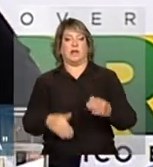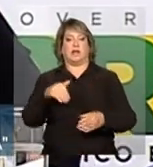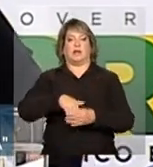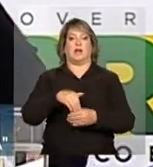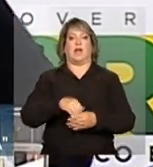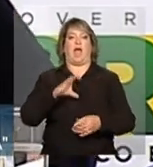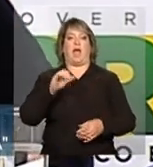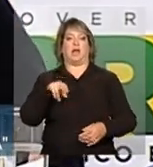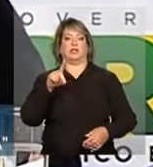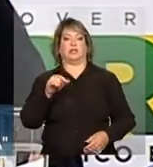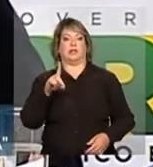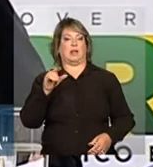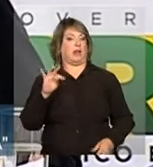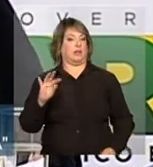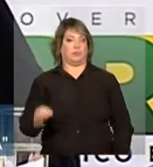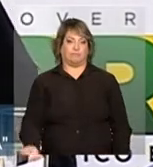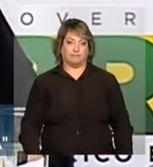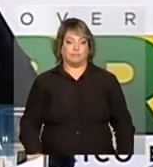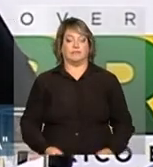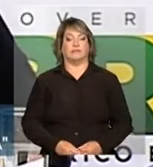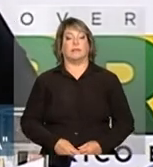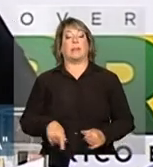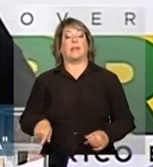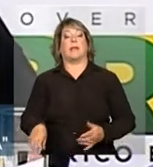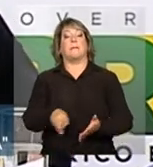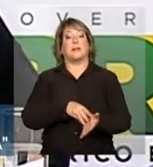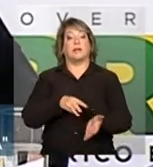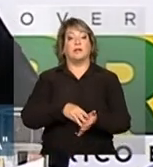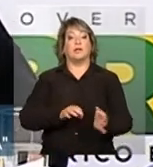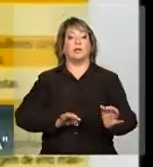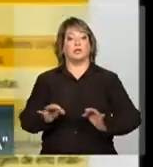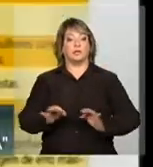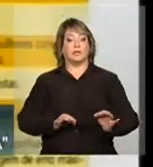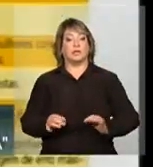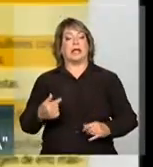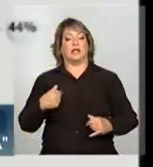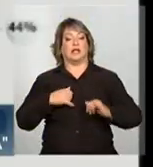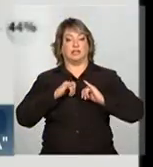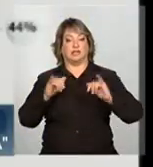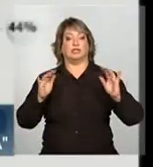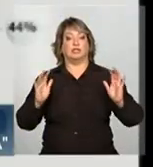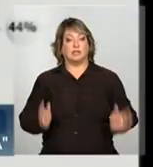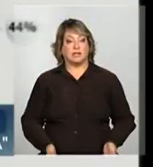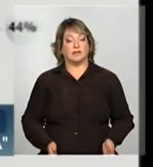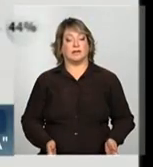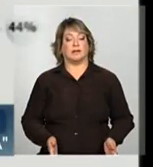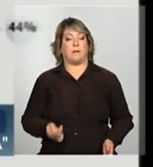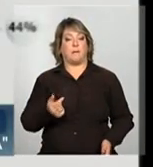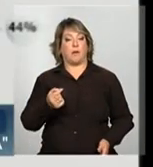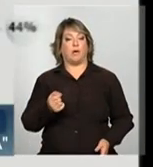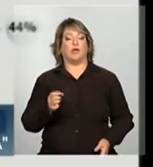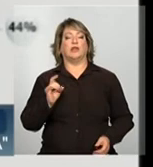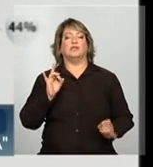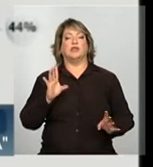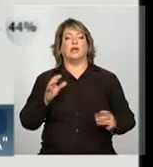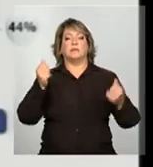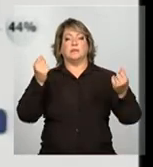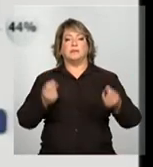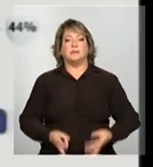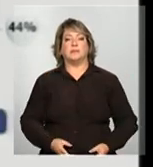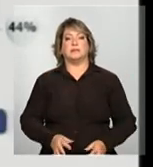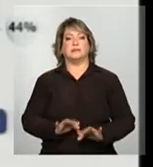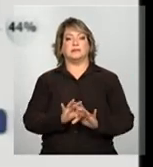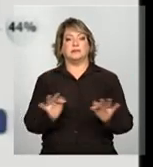candidatura. A parte metodológica eu já mencionei por cima. Vamos só dar uma passagem um